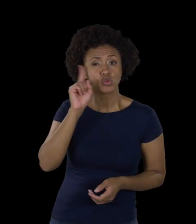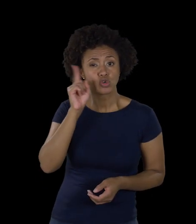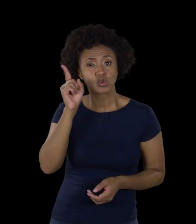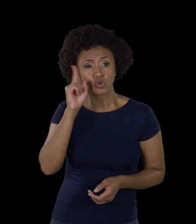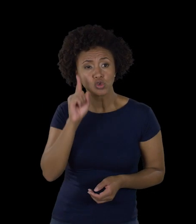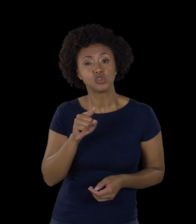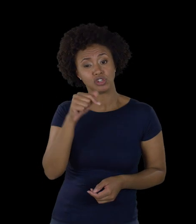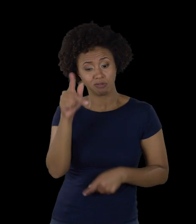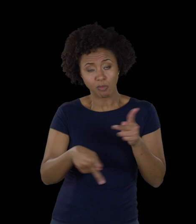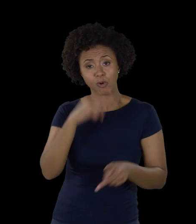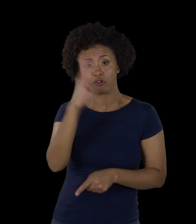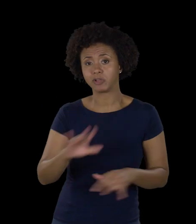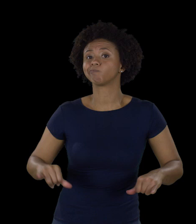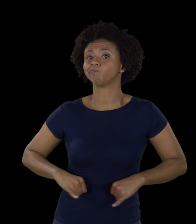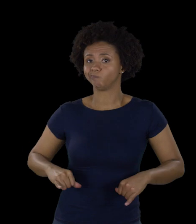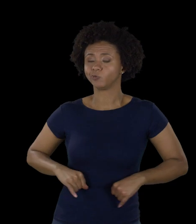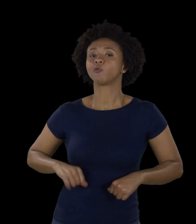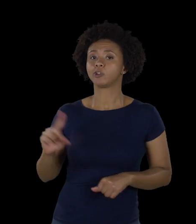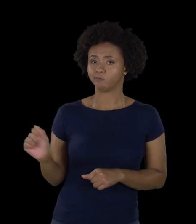o brasileiro.